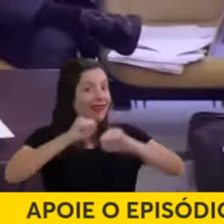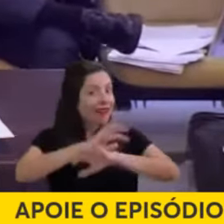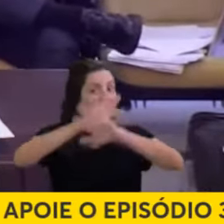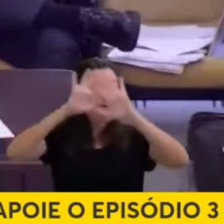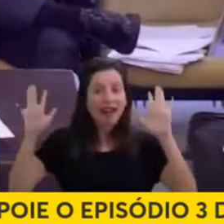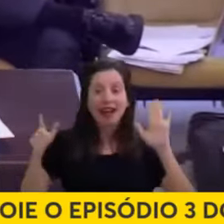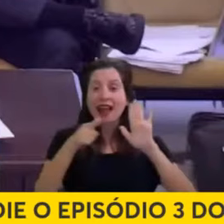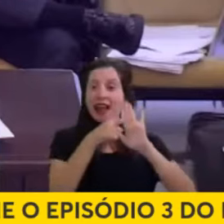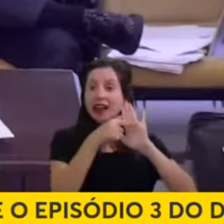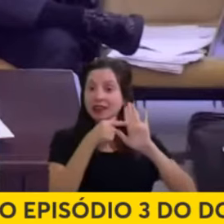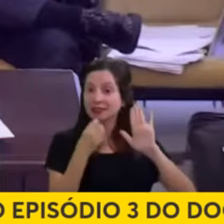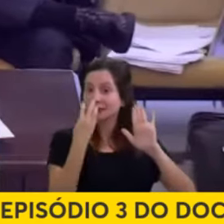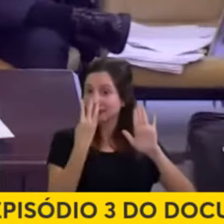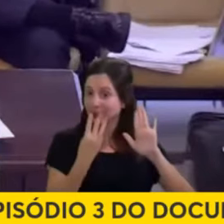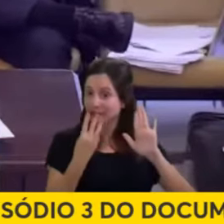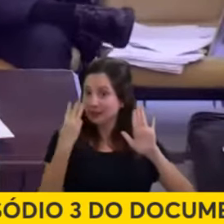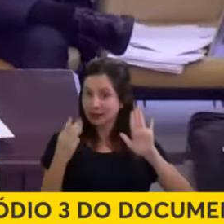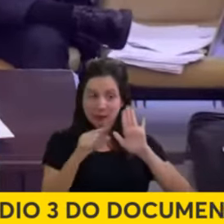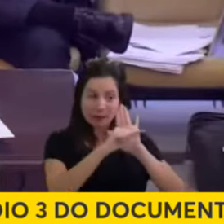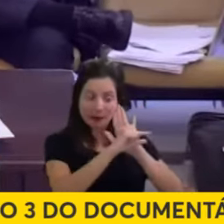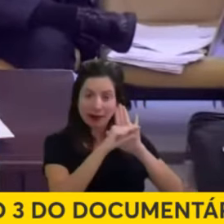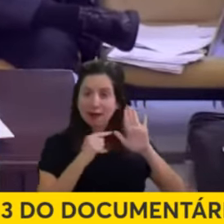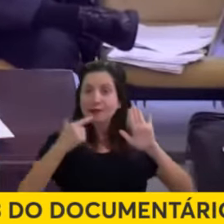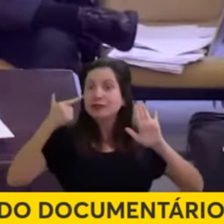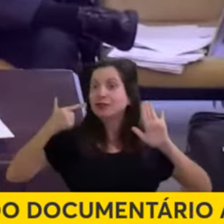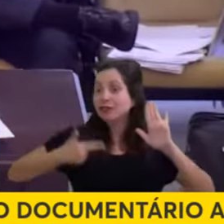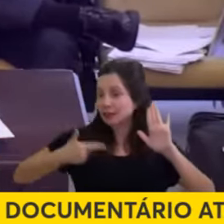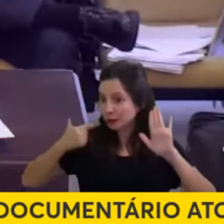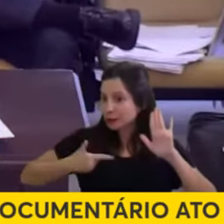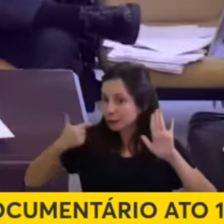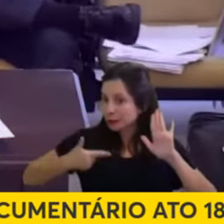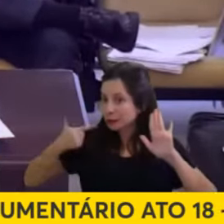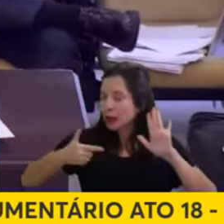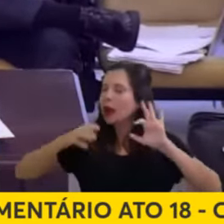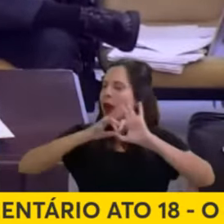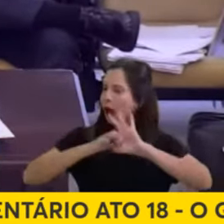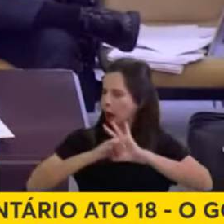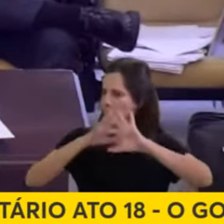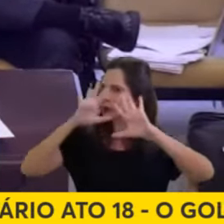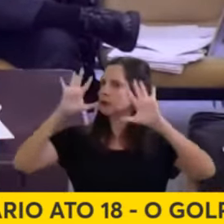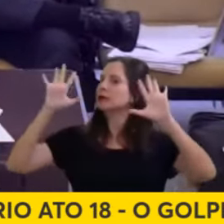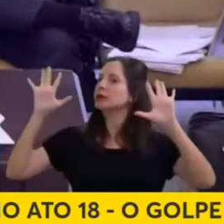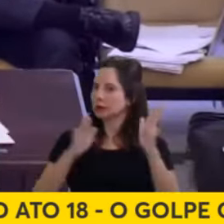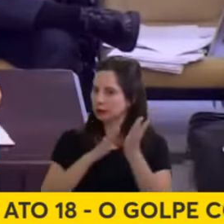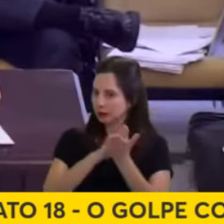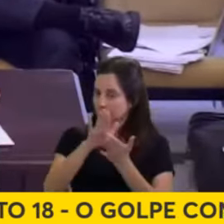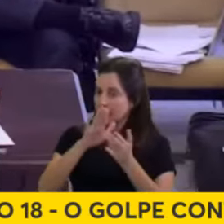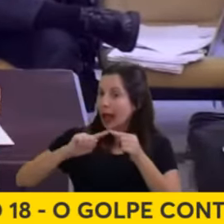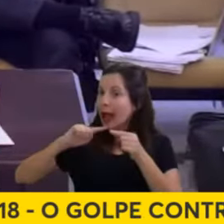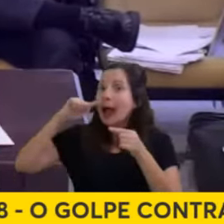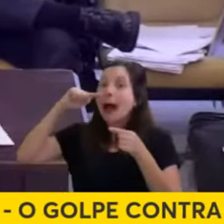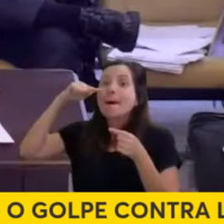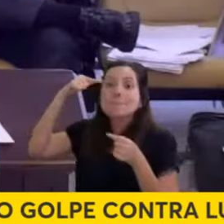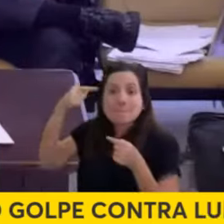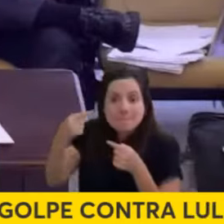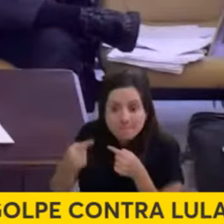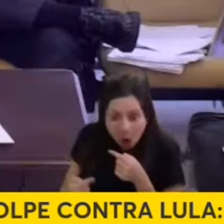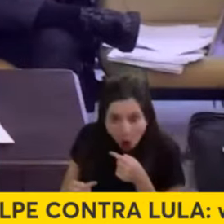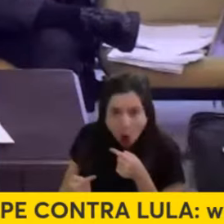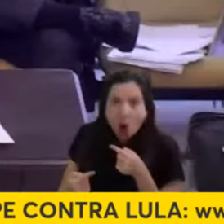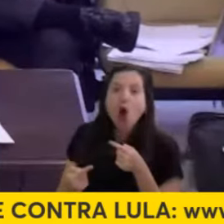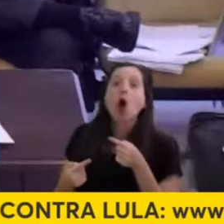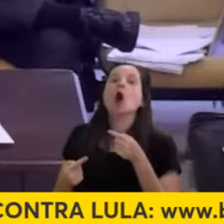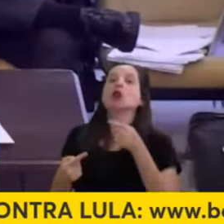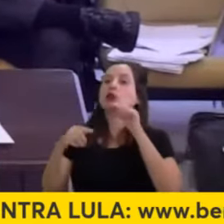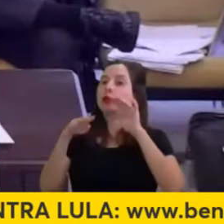36 parágrafo 2º que autoriza despesas pré-eleitorais após As convenções e desde que o